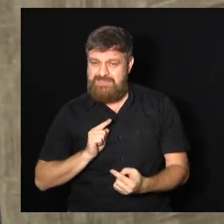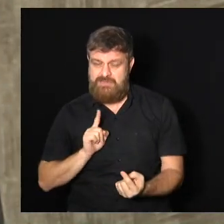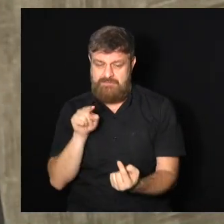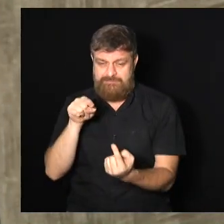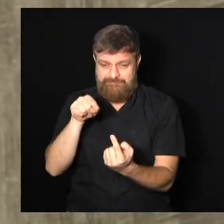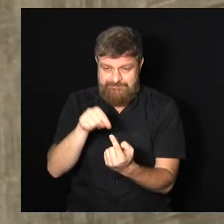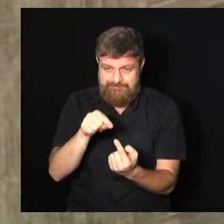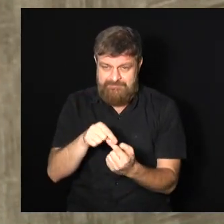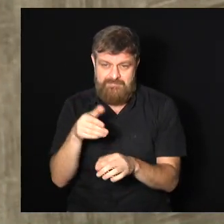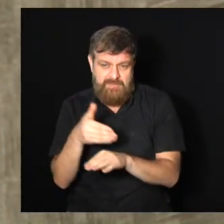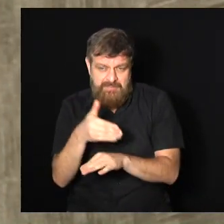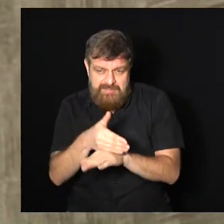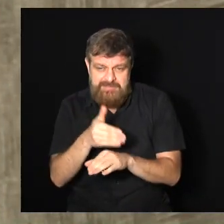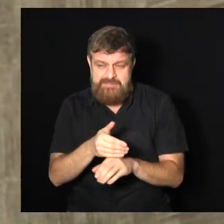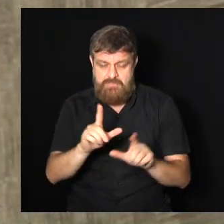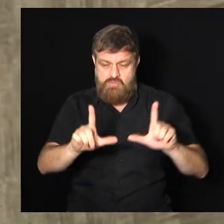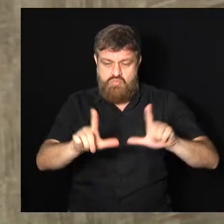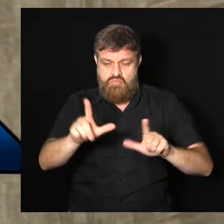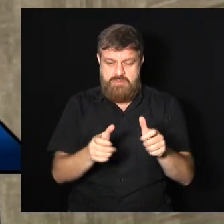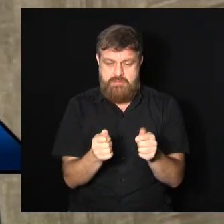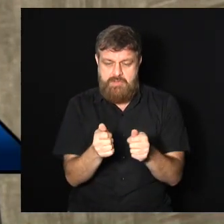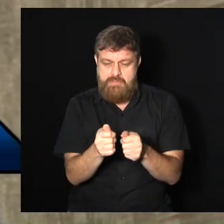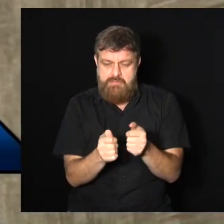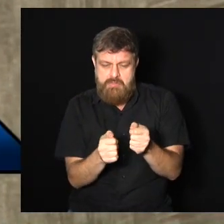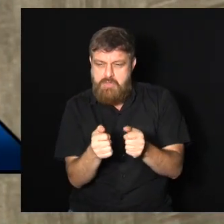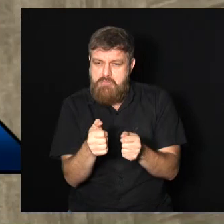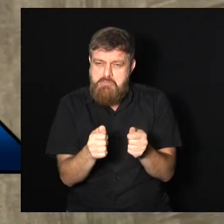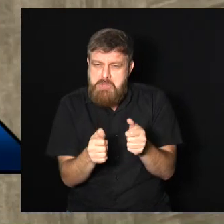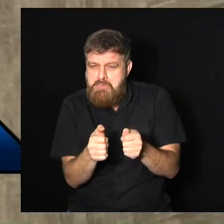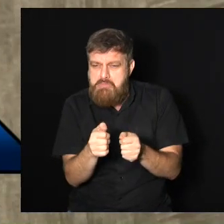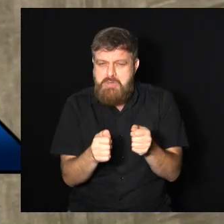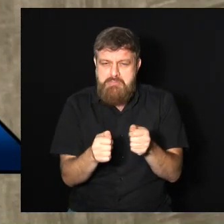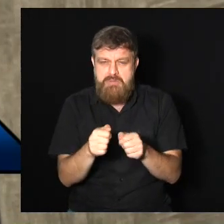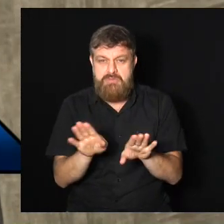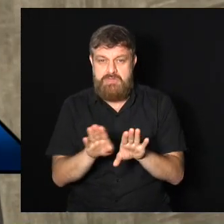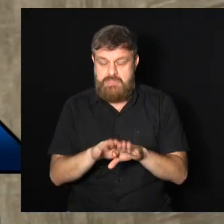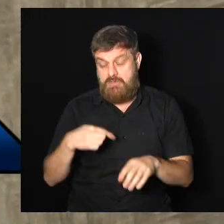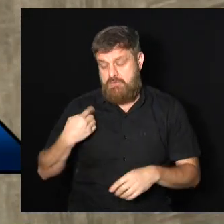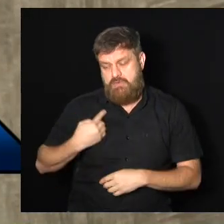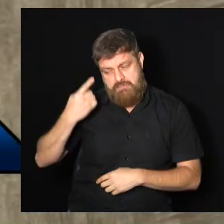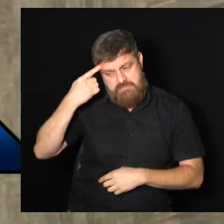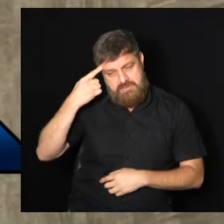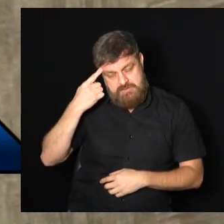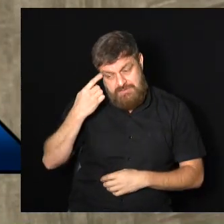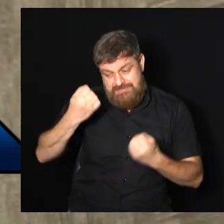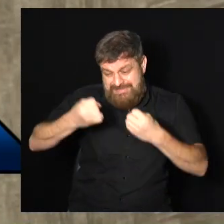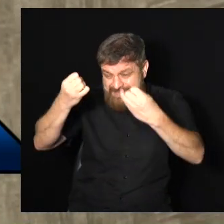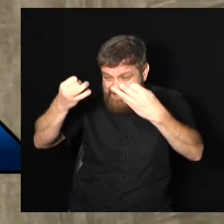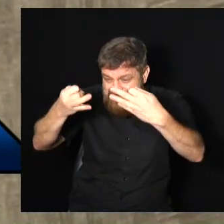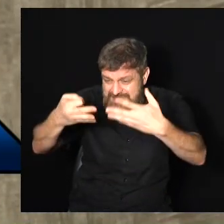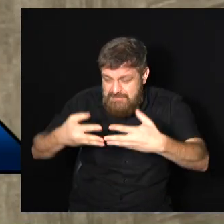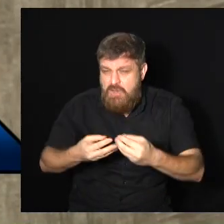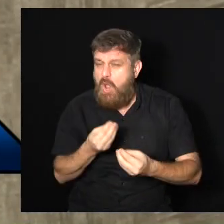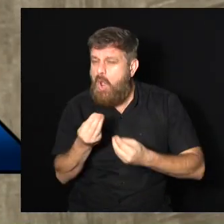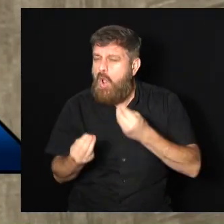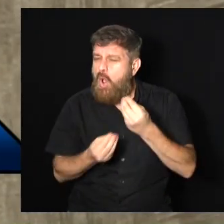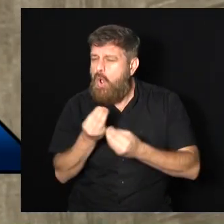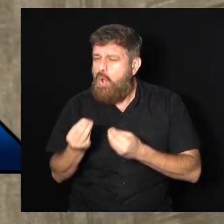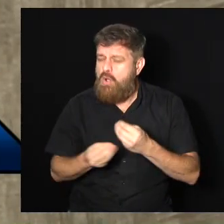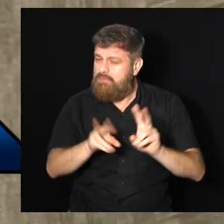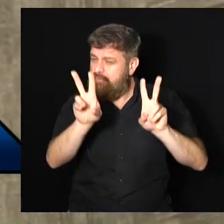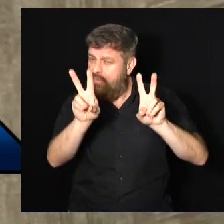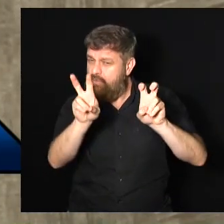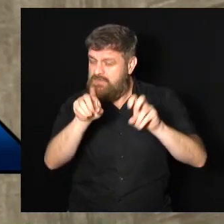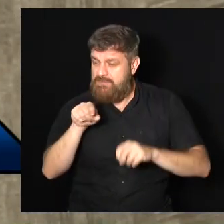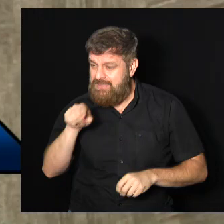forma participando dos jogos eletrônicos. Então, nada mais justo do que um grande esclarecimento acerca daquilo que